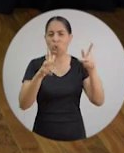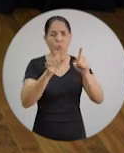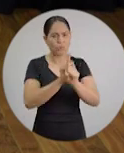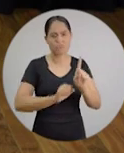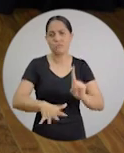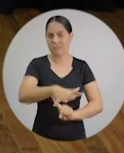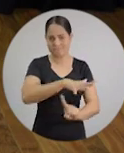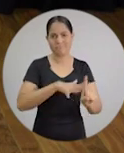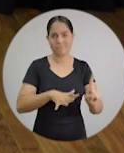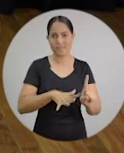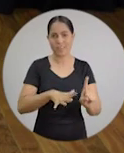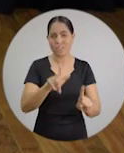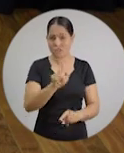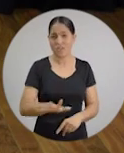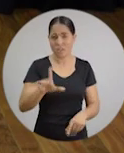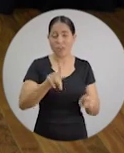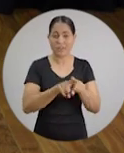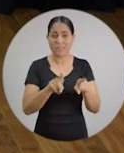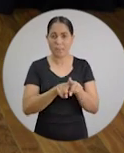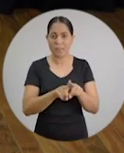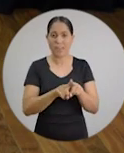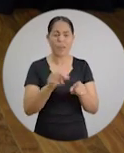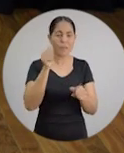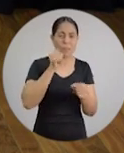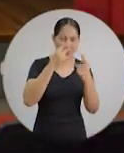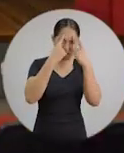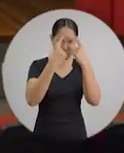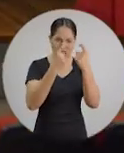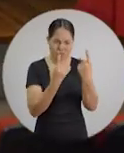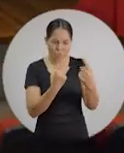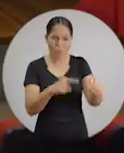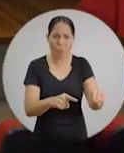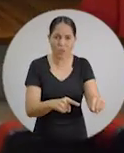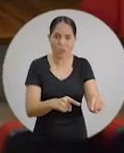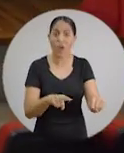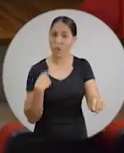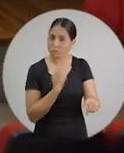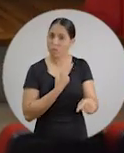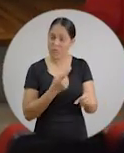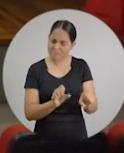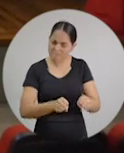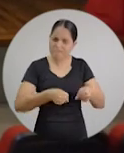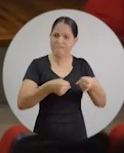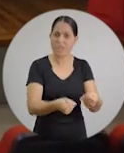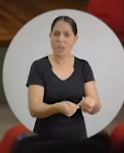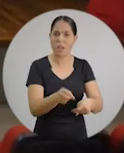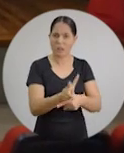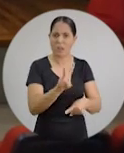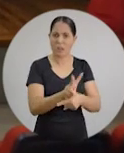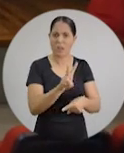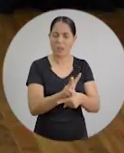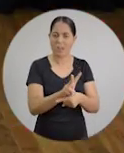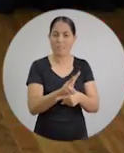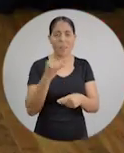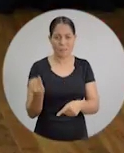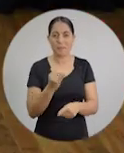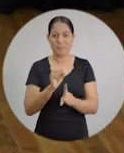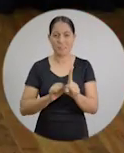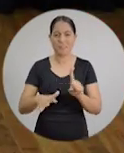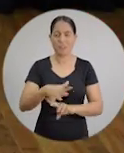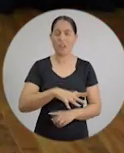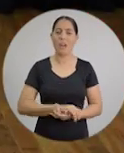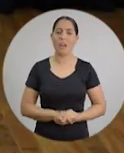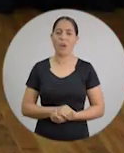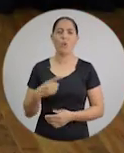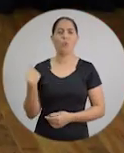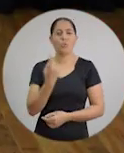toda a sociedade, e ao mesmo tempo combater a violência contra a mulher é algo importante também para toda a sociedade. A gente